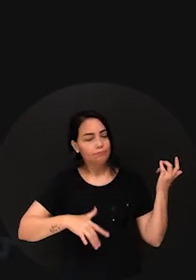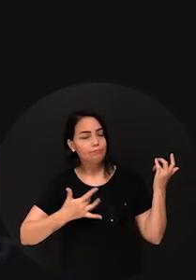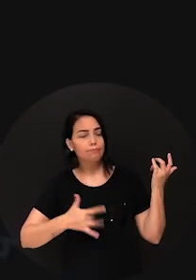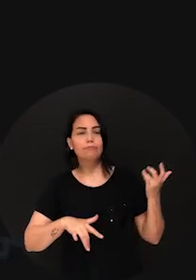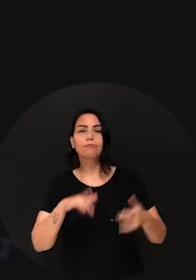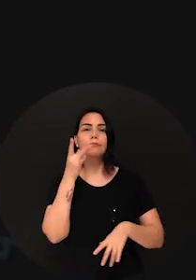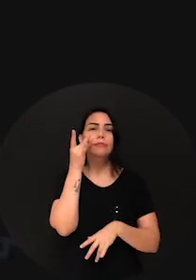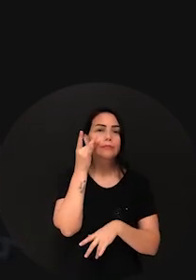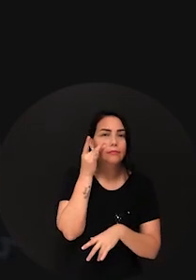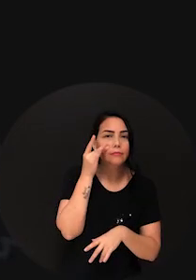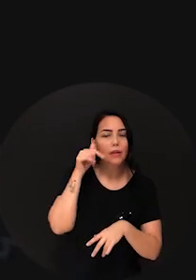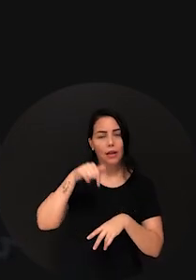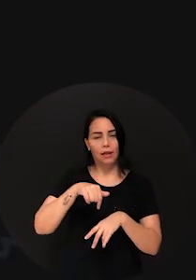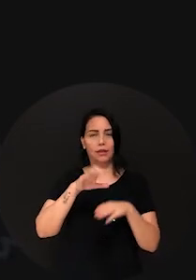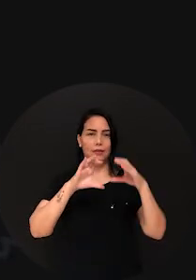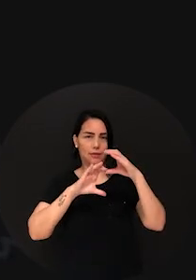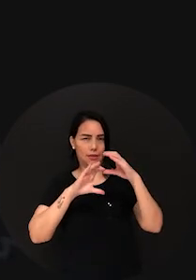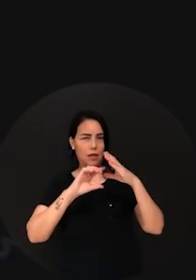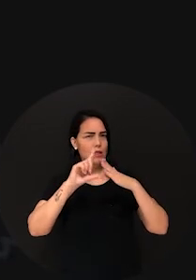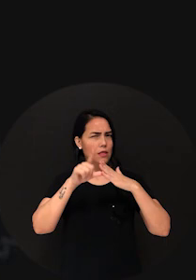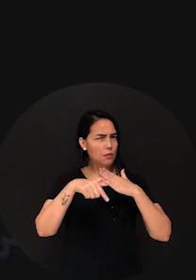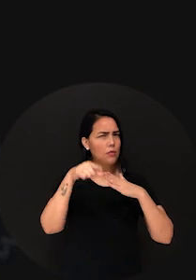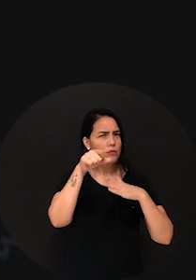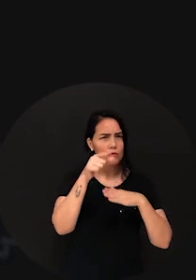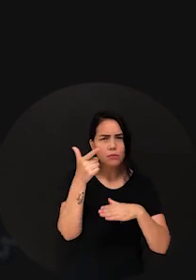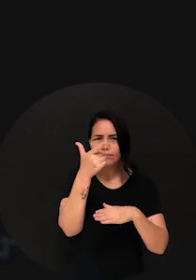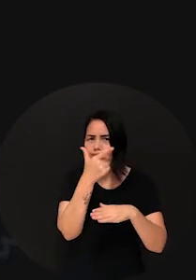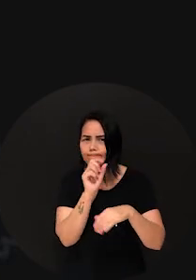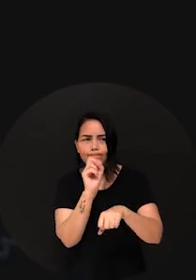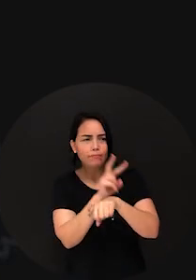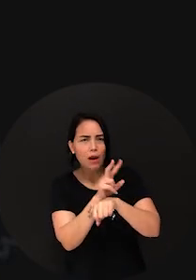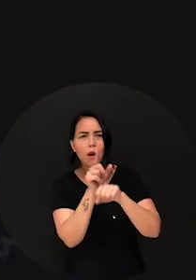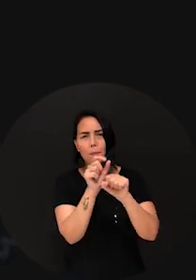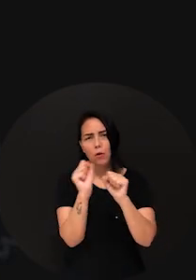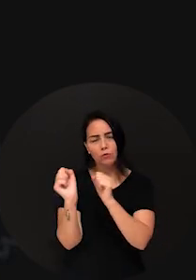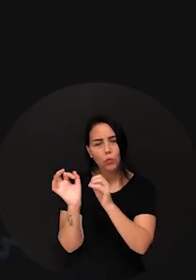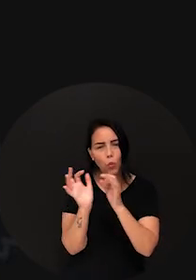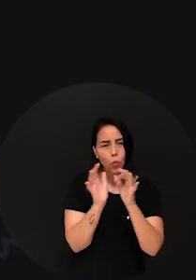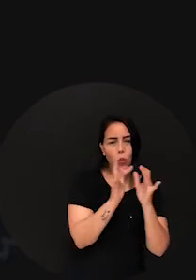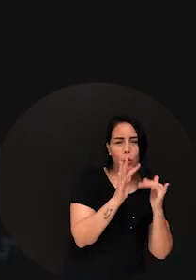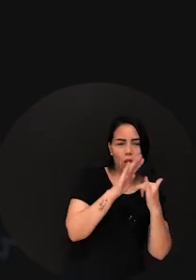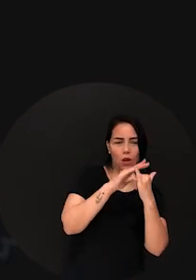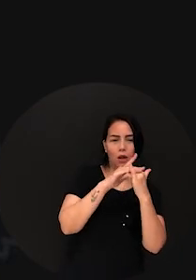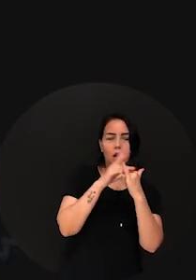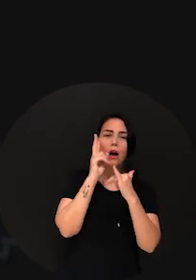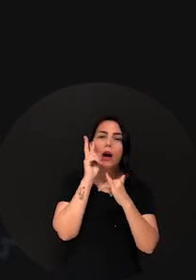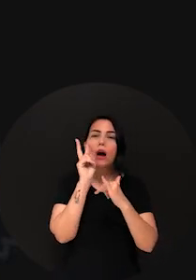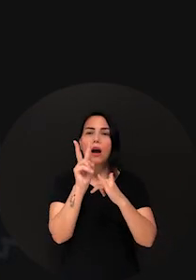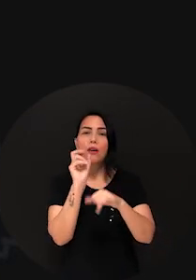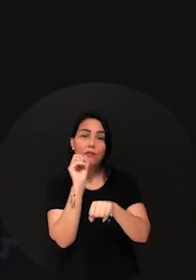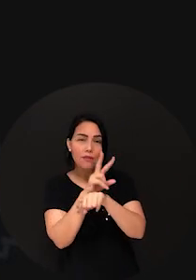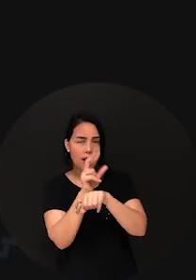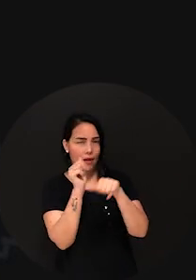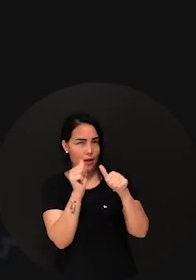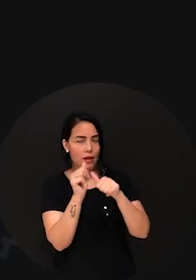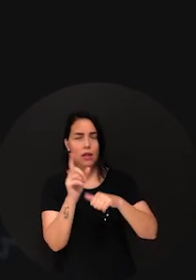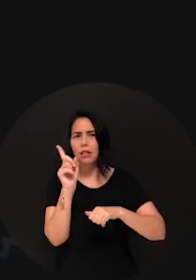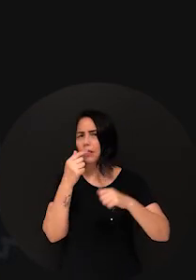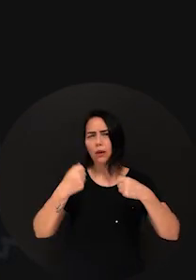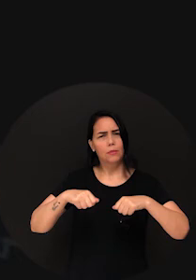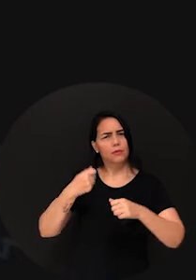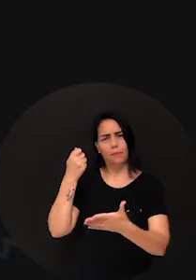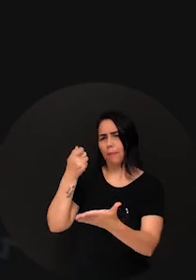Pessoal que não conseguiu ver as vagas, depois o vídeo fica salvo, pode voltar ali no YouTube e dar uma olhadinha. Não precisa